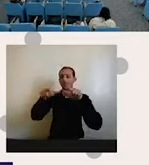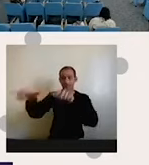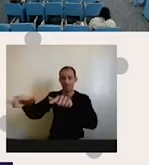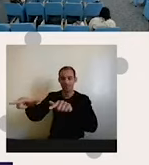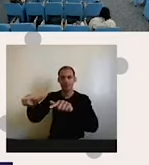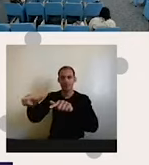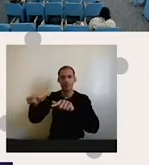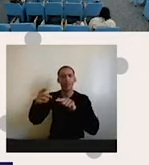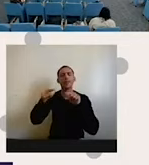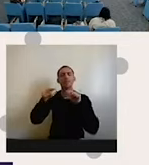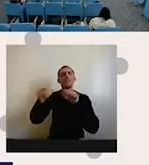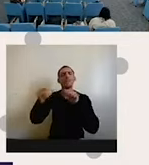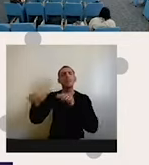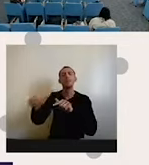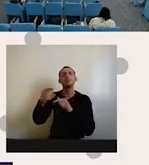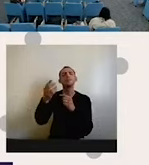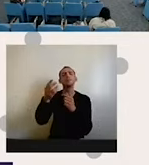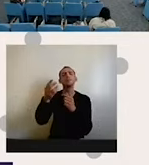Na prática,